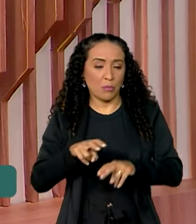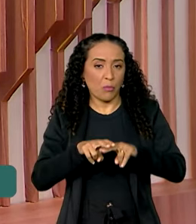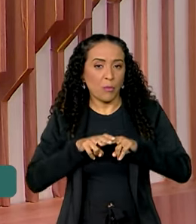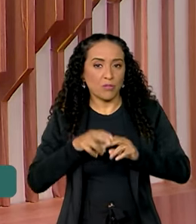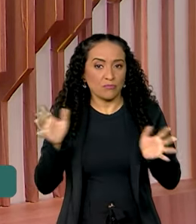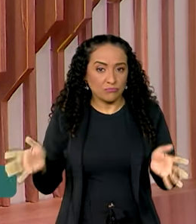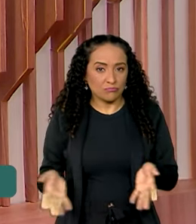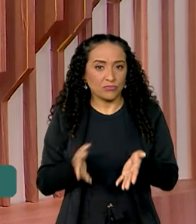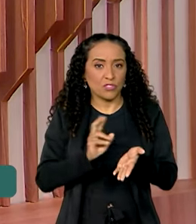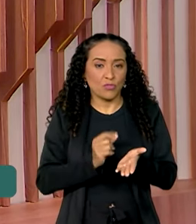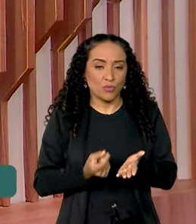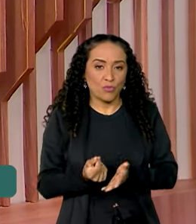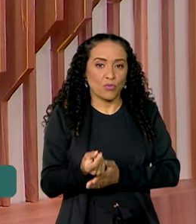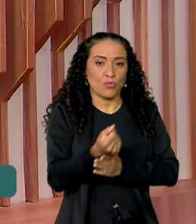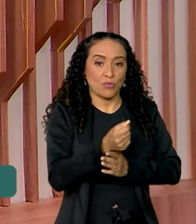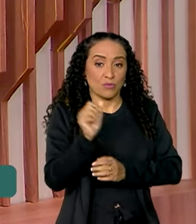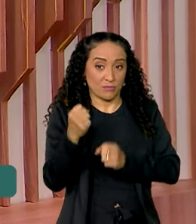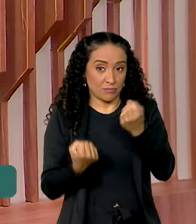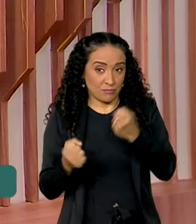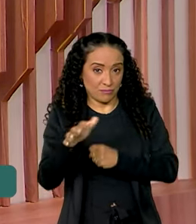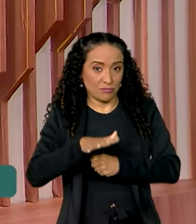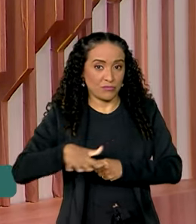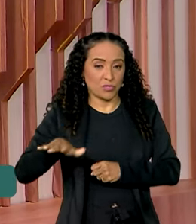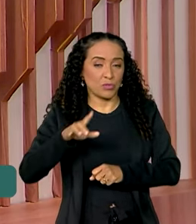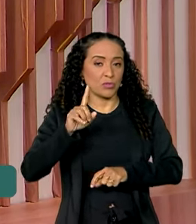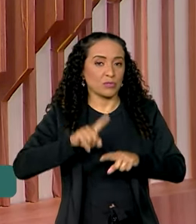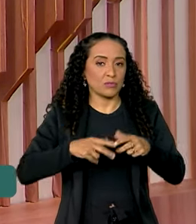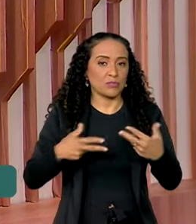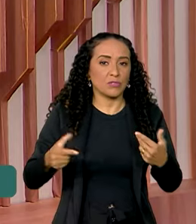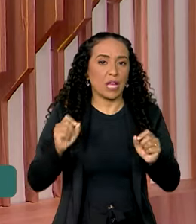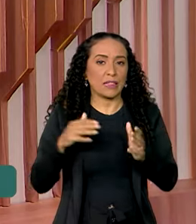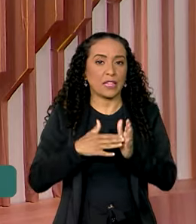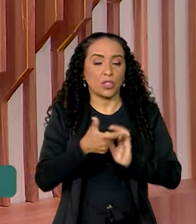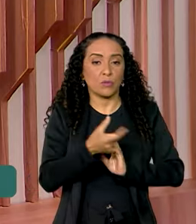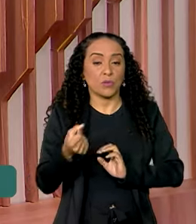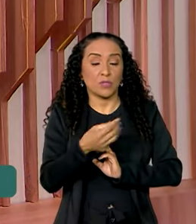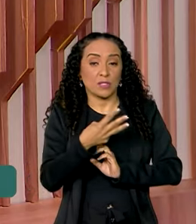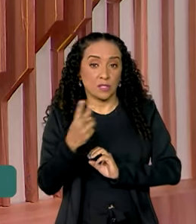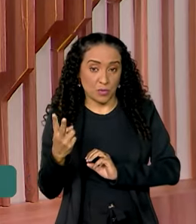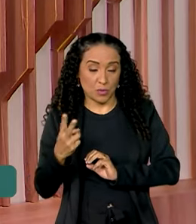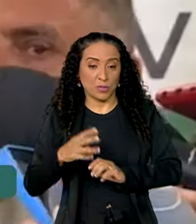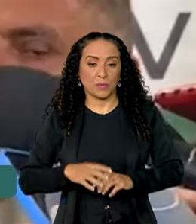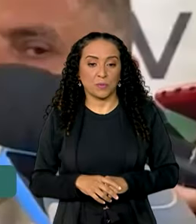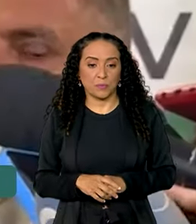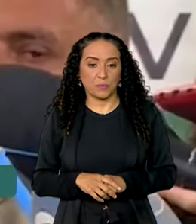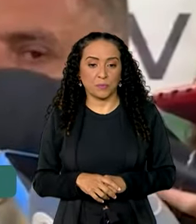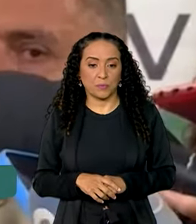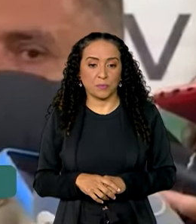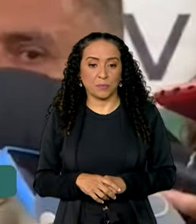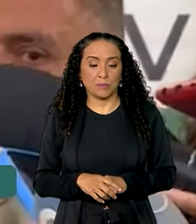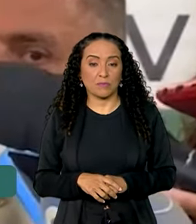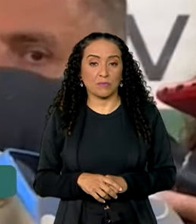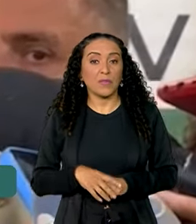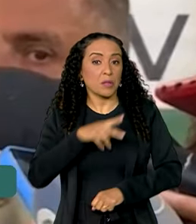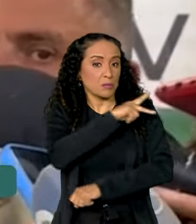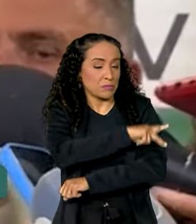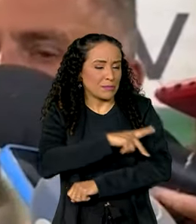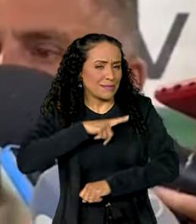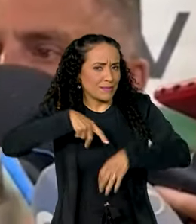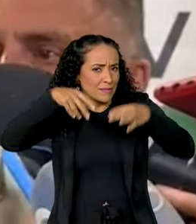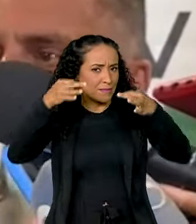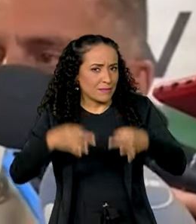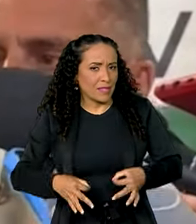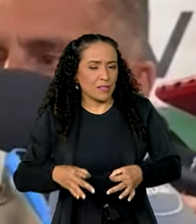meio de incentivos fiscais para a indústria a medida vale até 2032 que o Piauí tem certeza